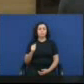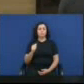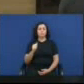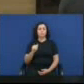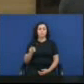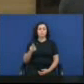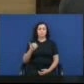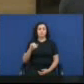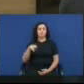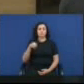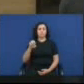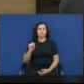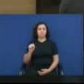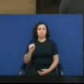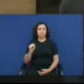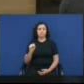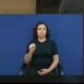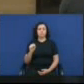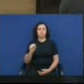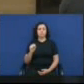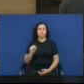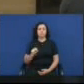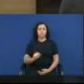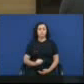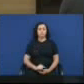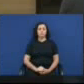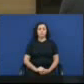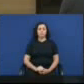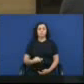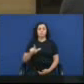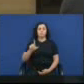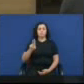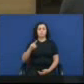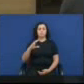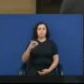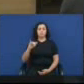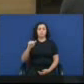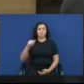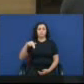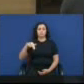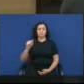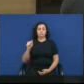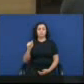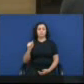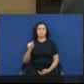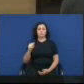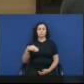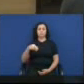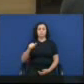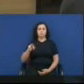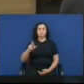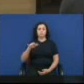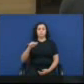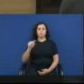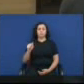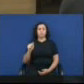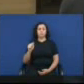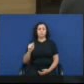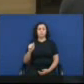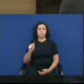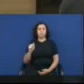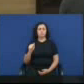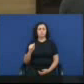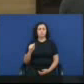Liremes Stocco Vieira Greve, Luciana Gordinho, Maria Catarina da